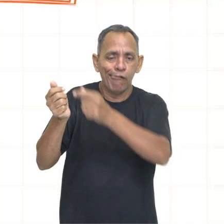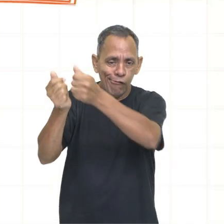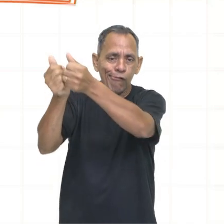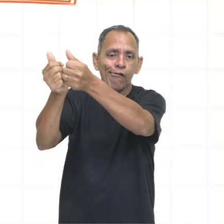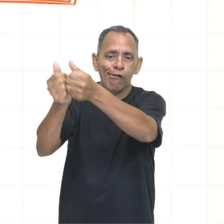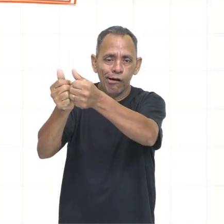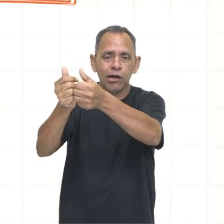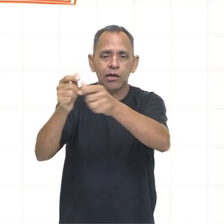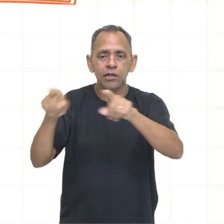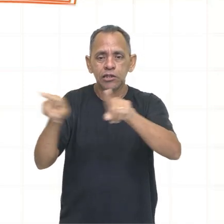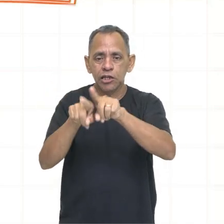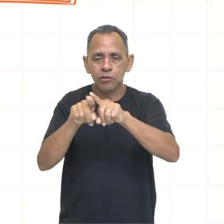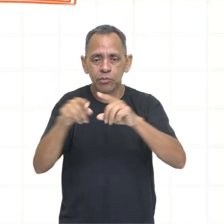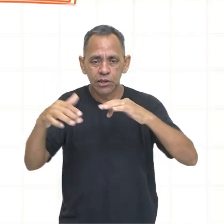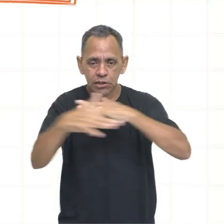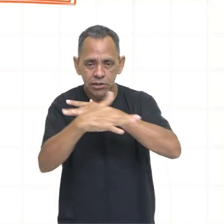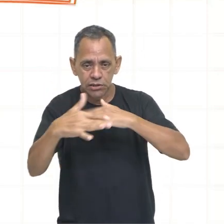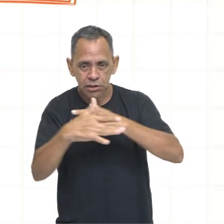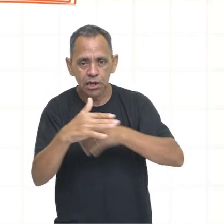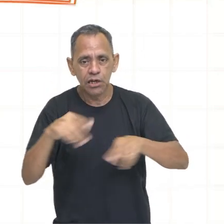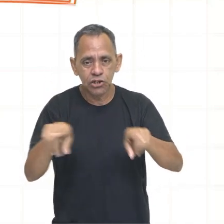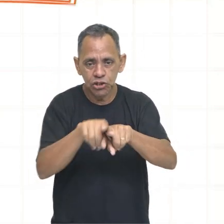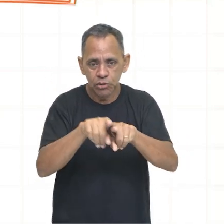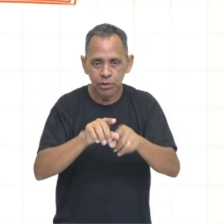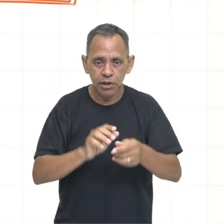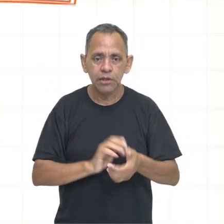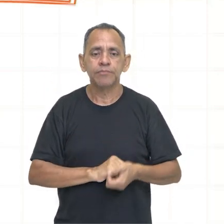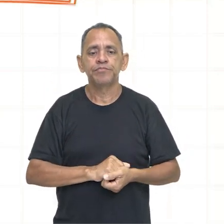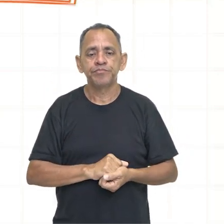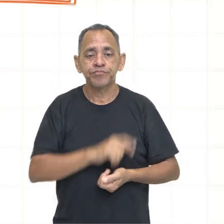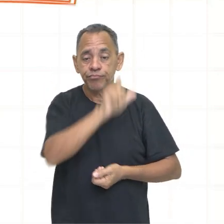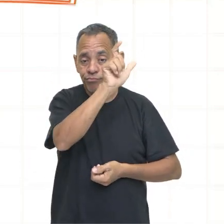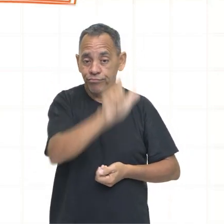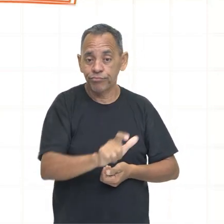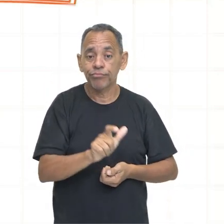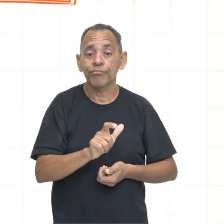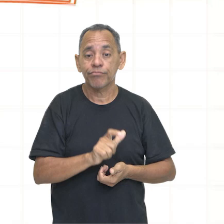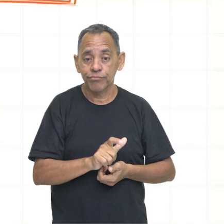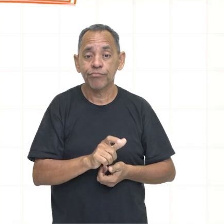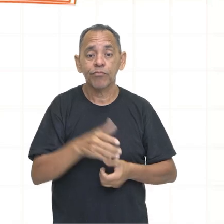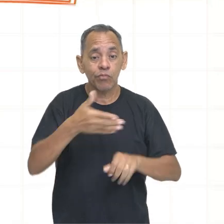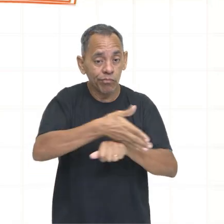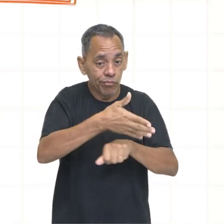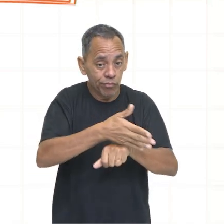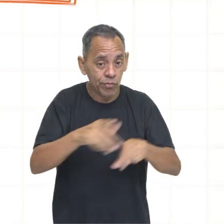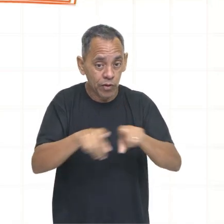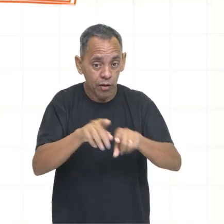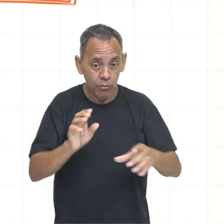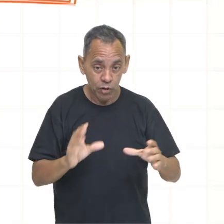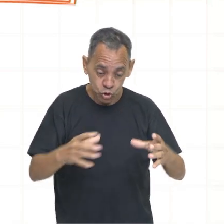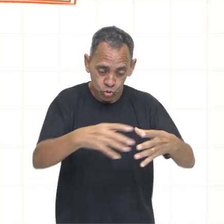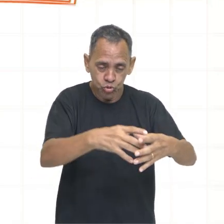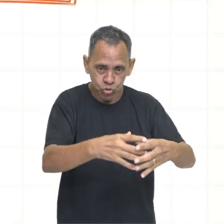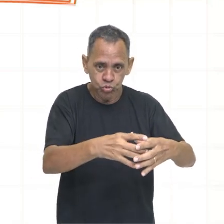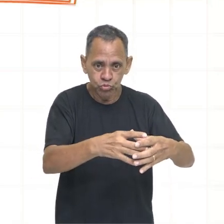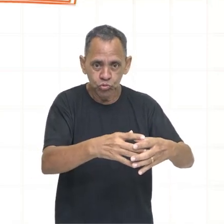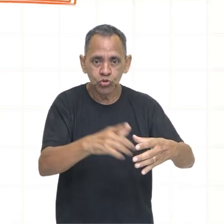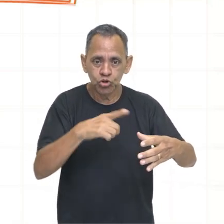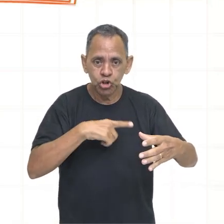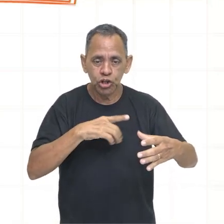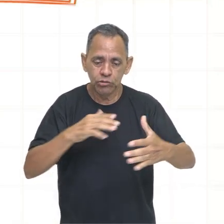né? Então, essas pessoas fazem parte do fascismo. Observaremos também que haverá o desenvolvimento